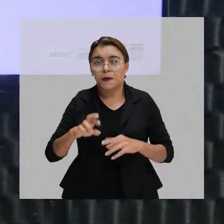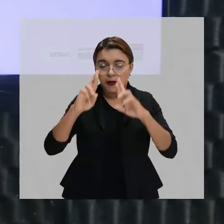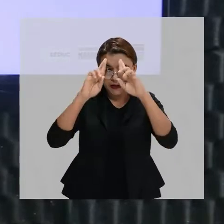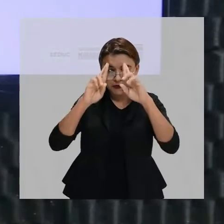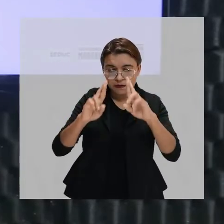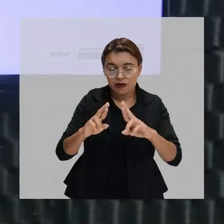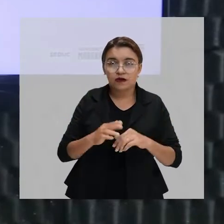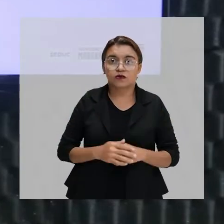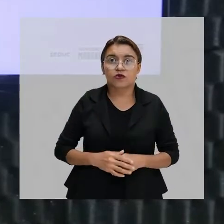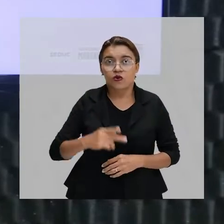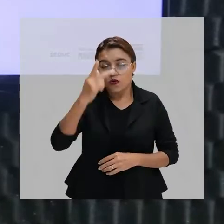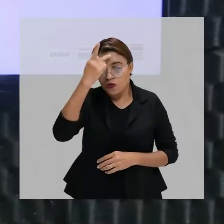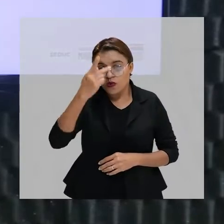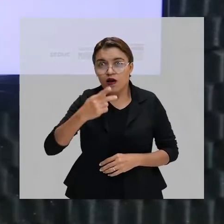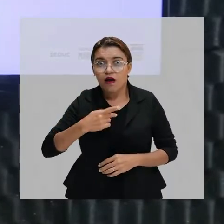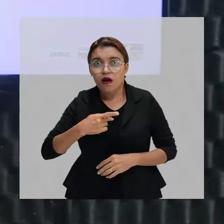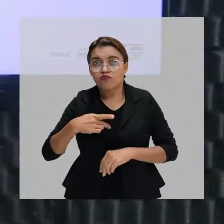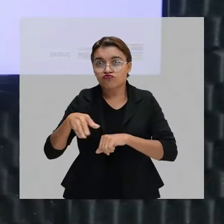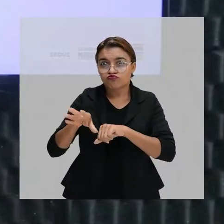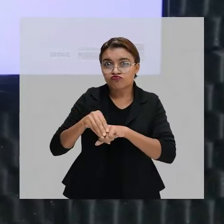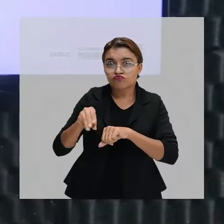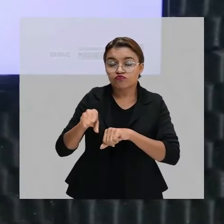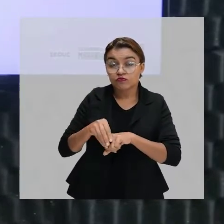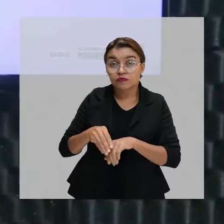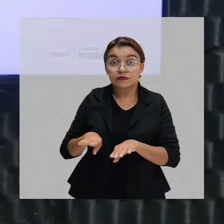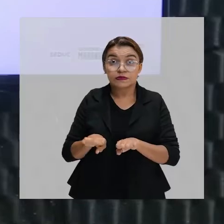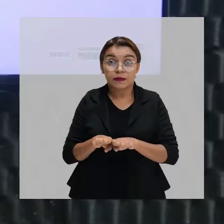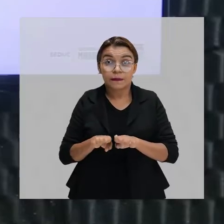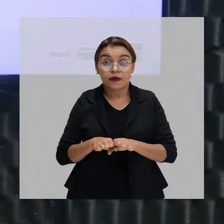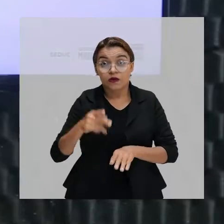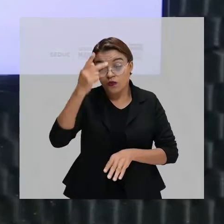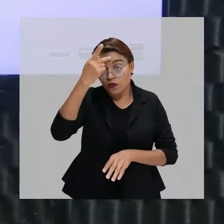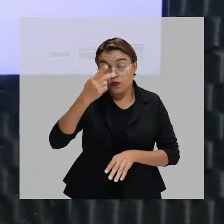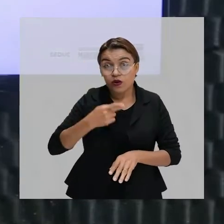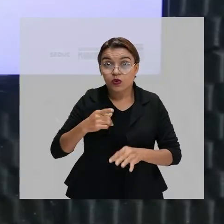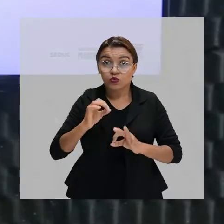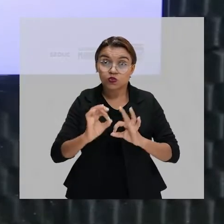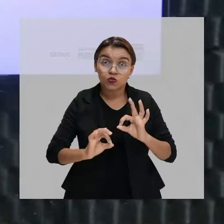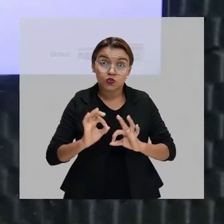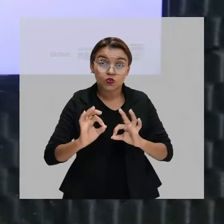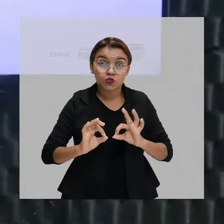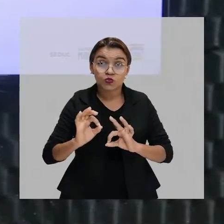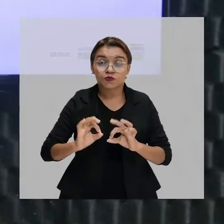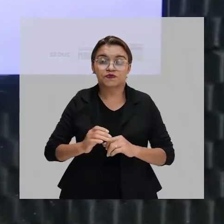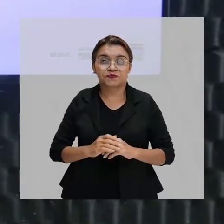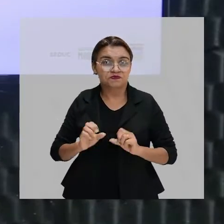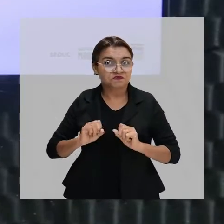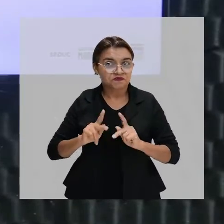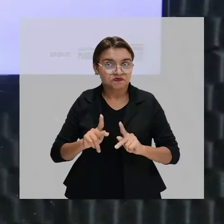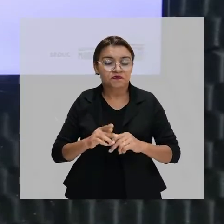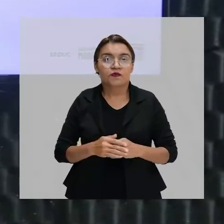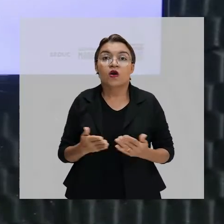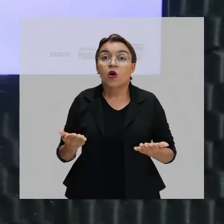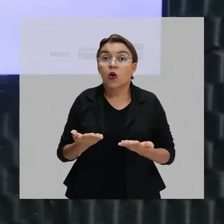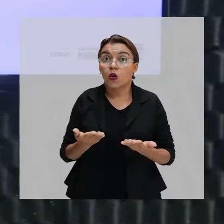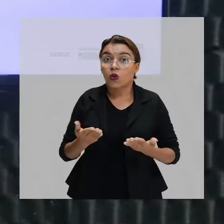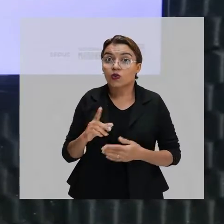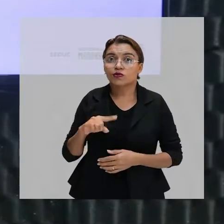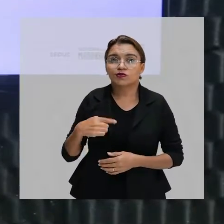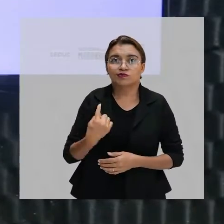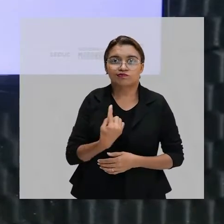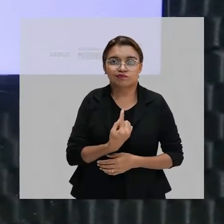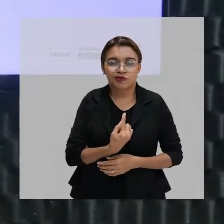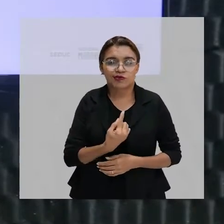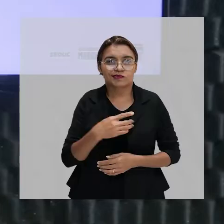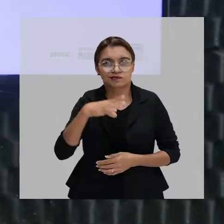o auto-controle algumas coisas relacionadas a isso que nós conversamos hoje nós iremos fazer